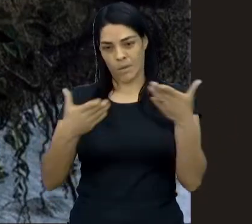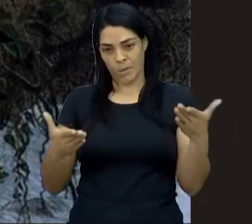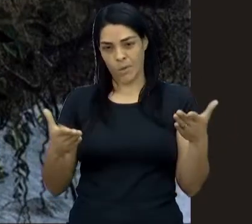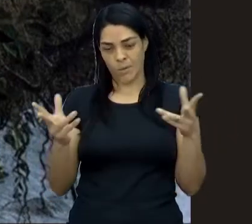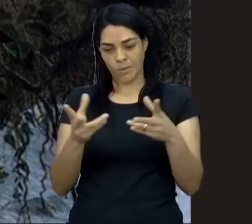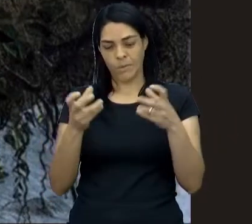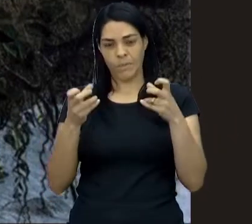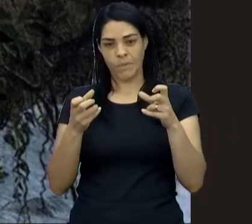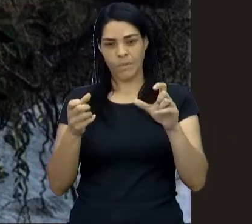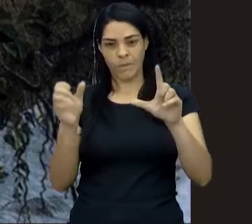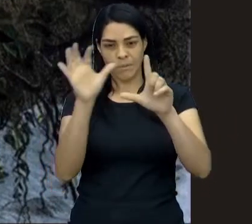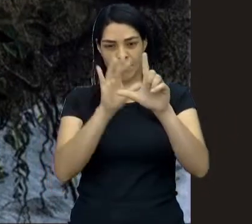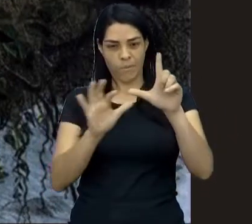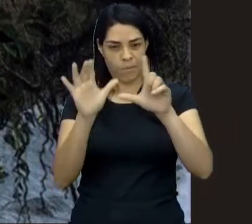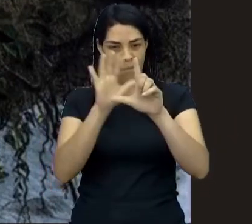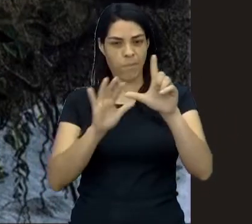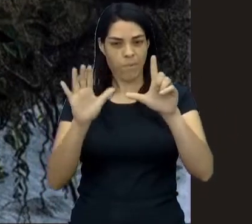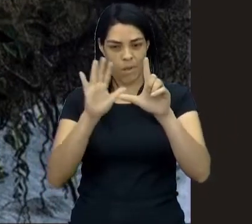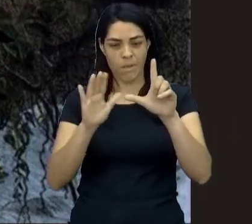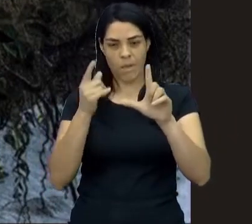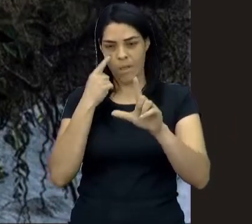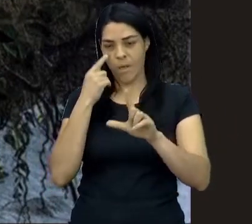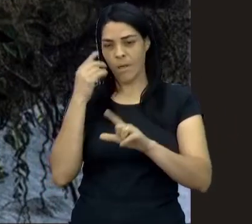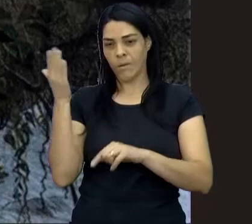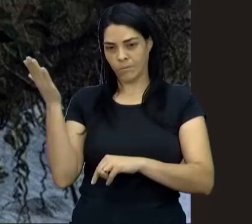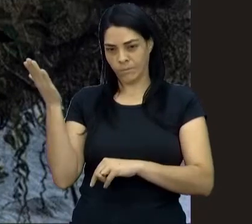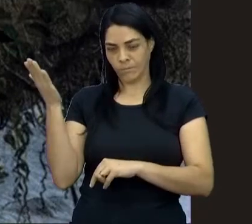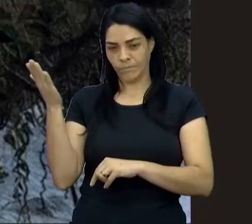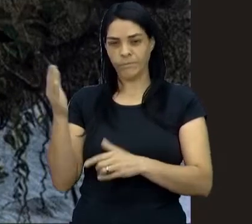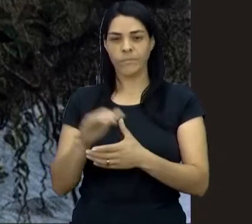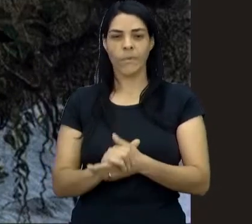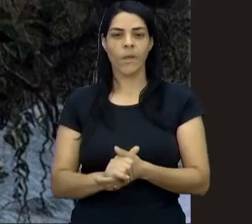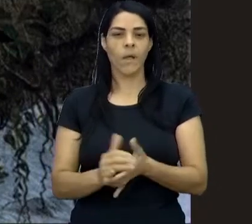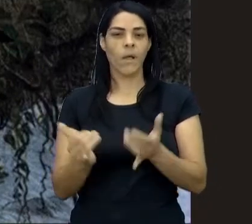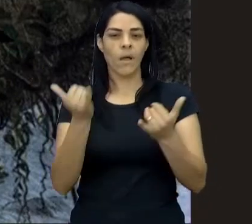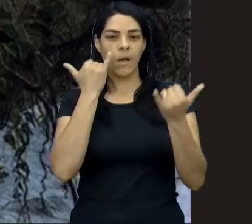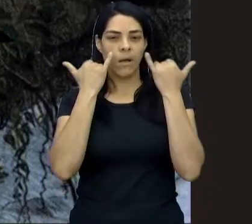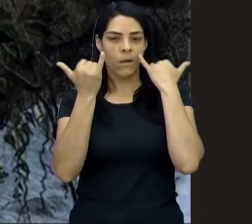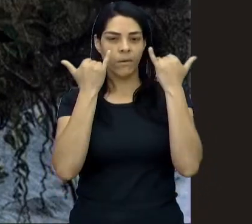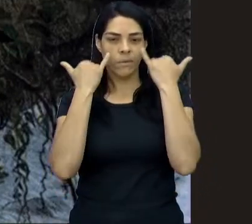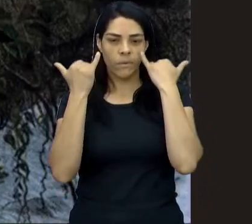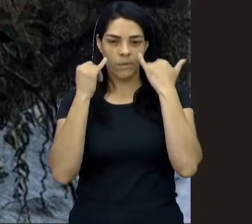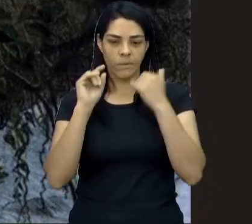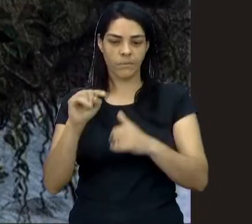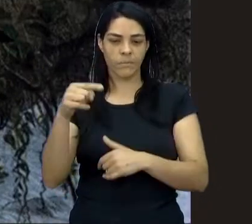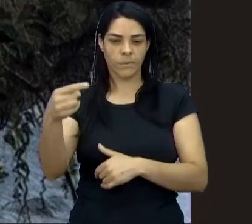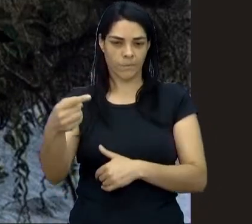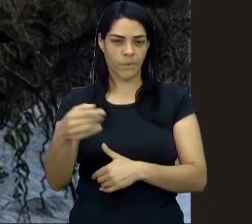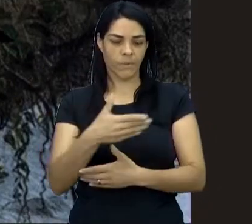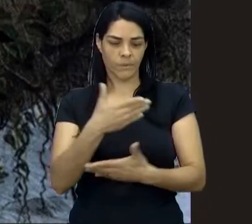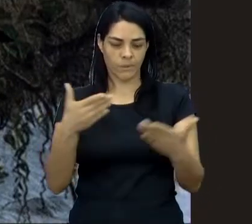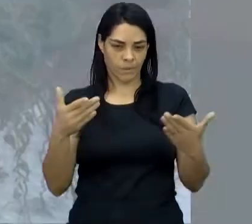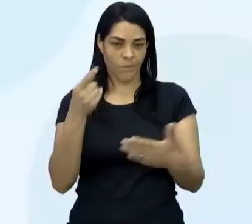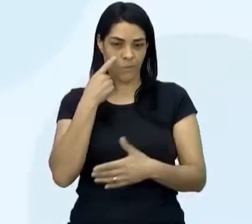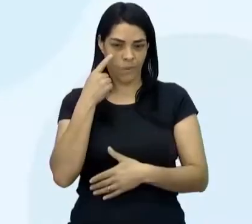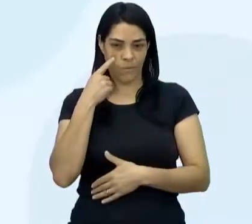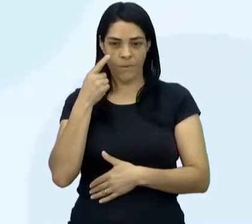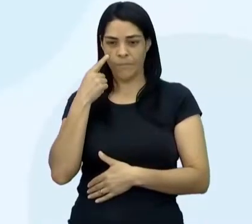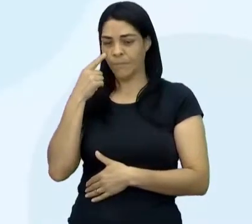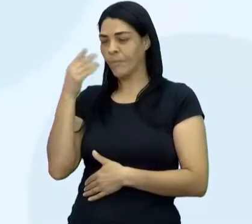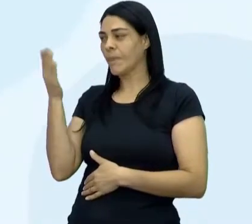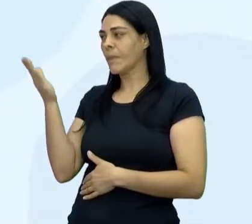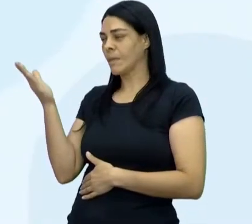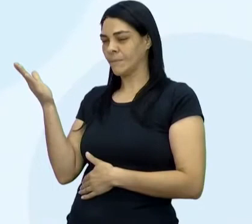do Debret que a gente vai ver melhor as informações a respeito dela daqui a pouco pessoal tá aí na